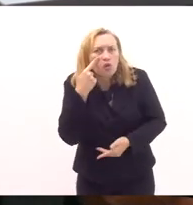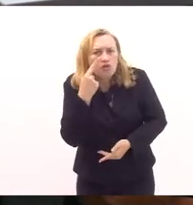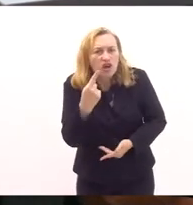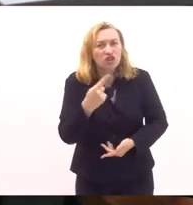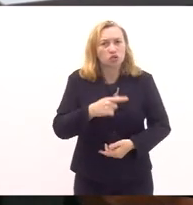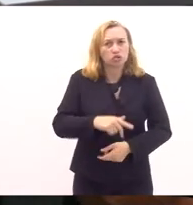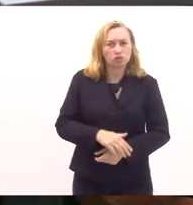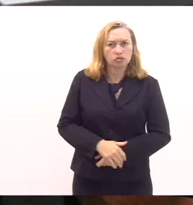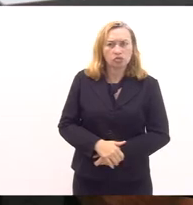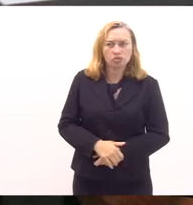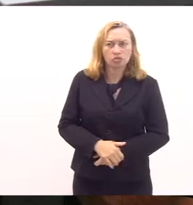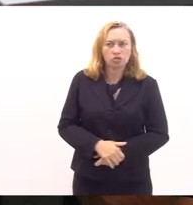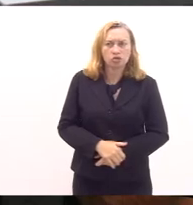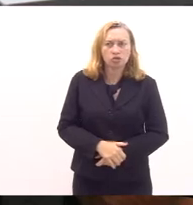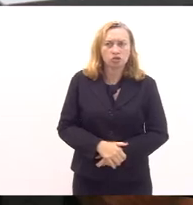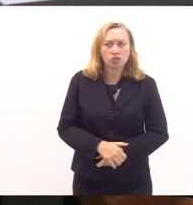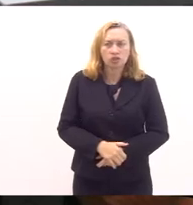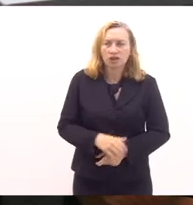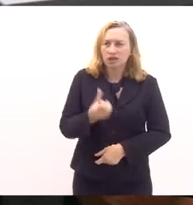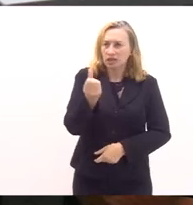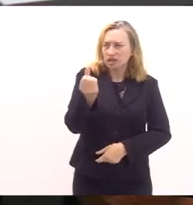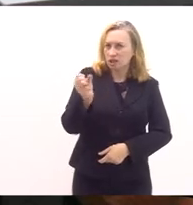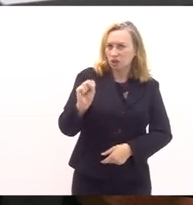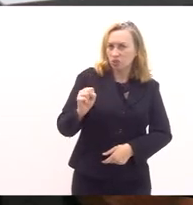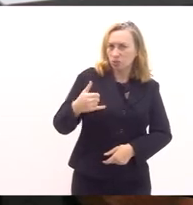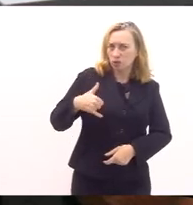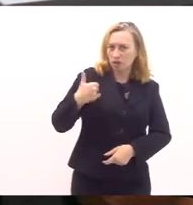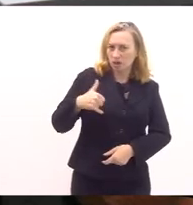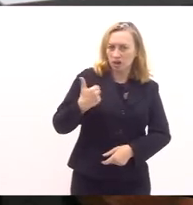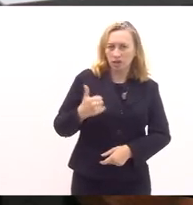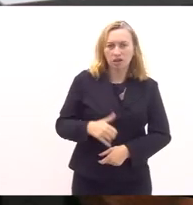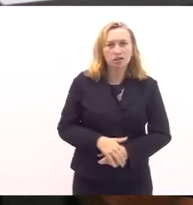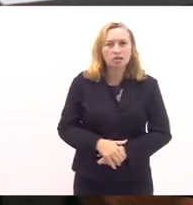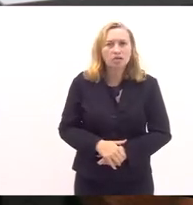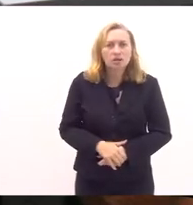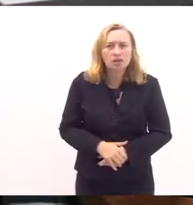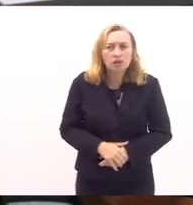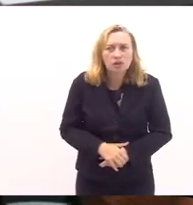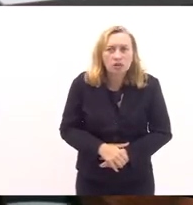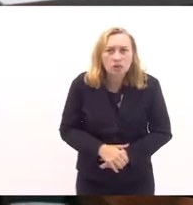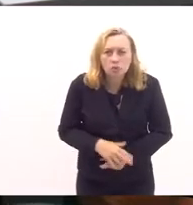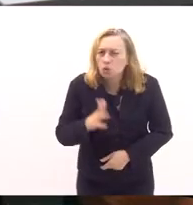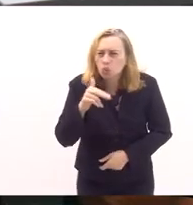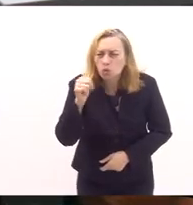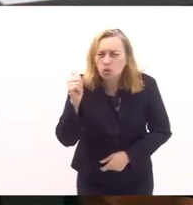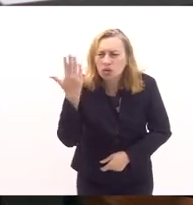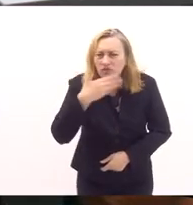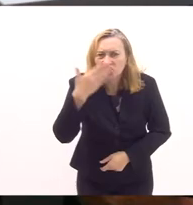coisa que com meus 68 anos nunca vi.